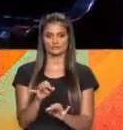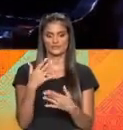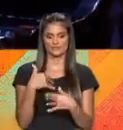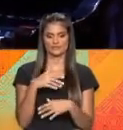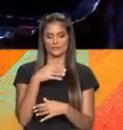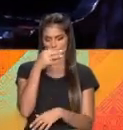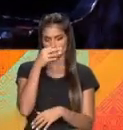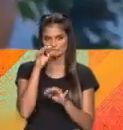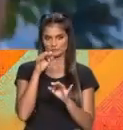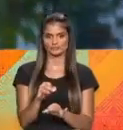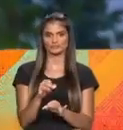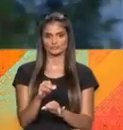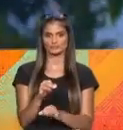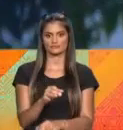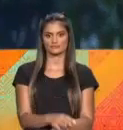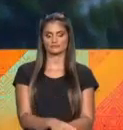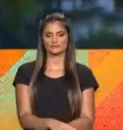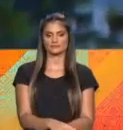a primor.